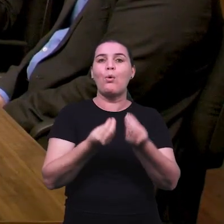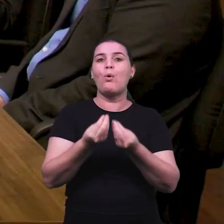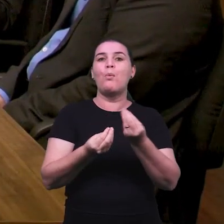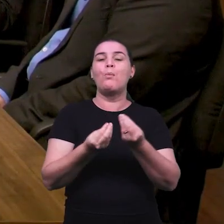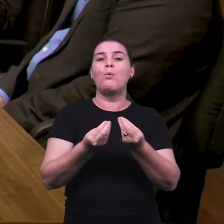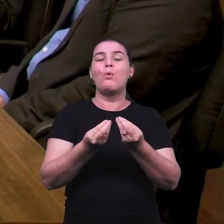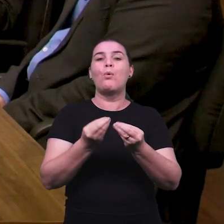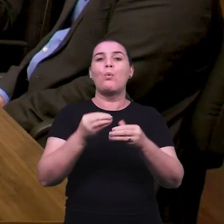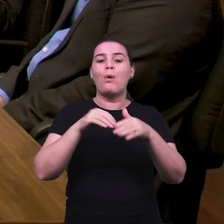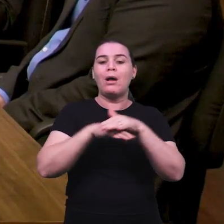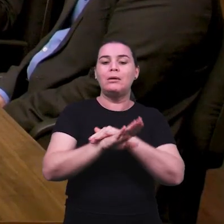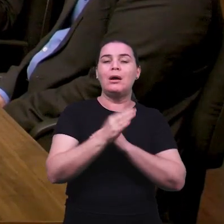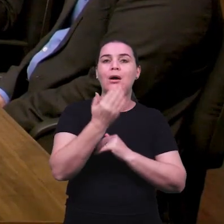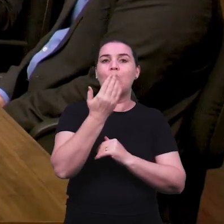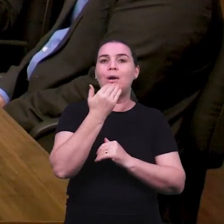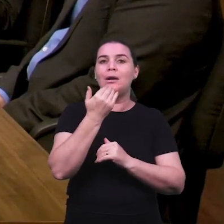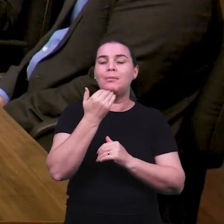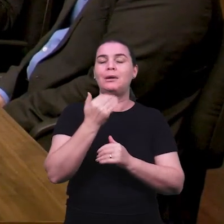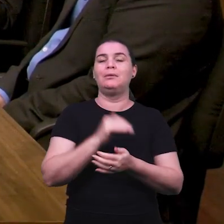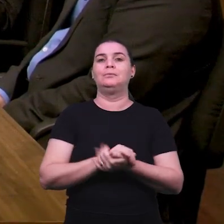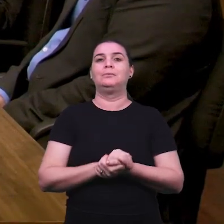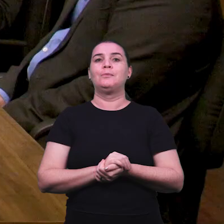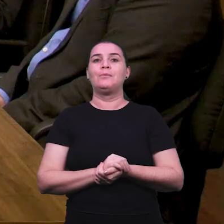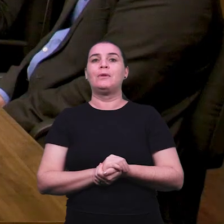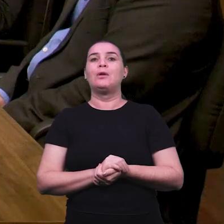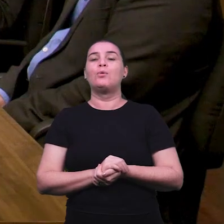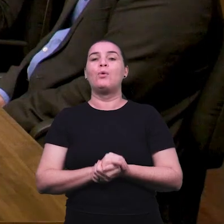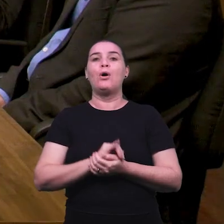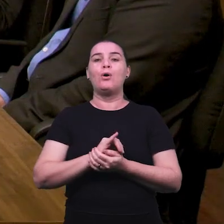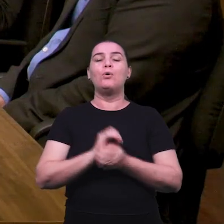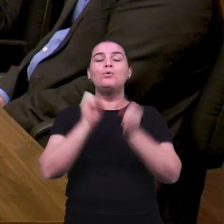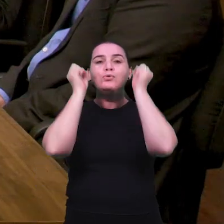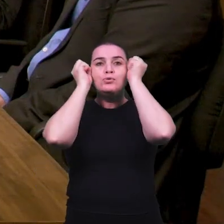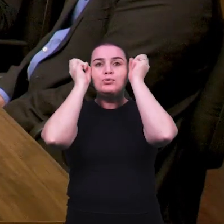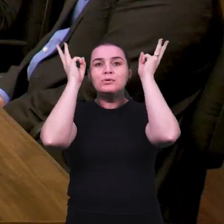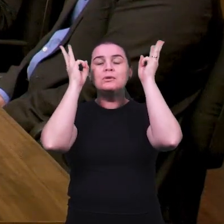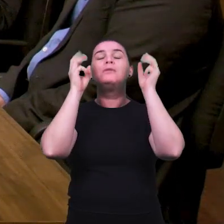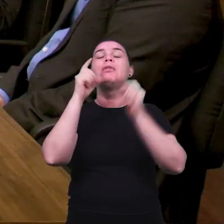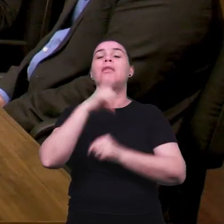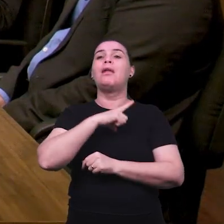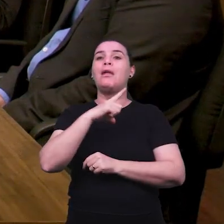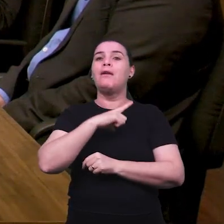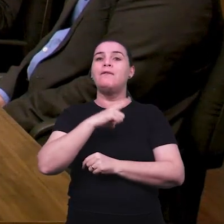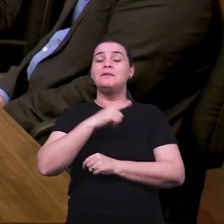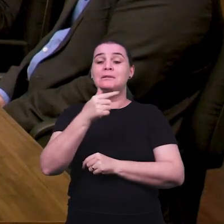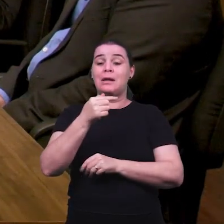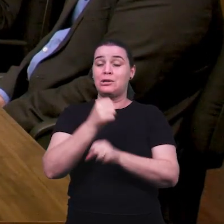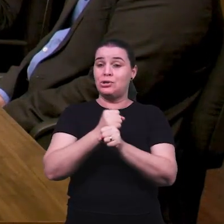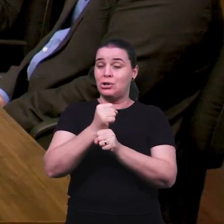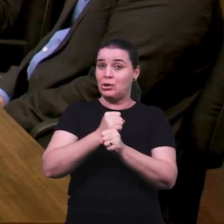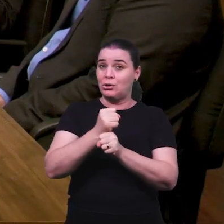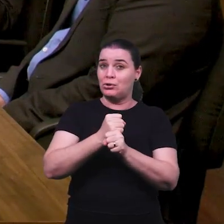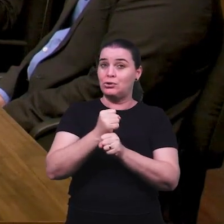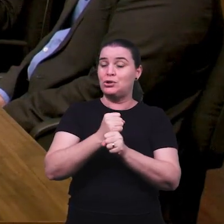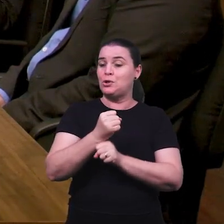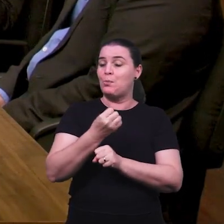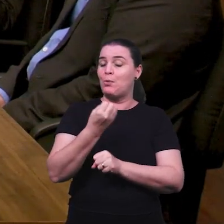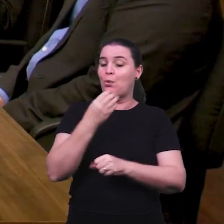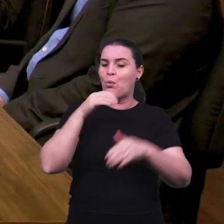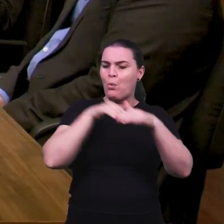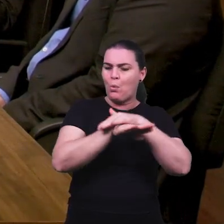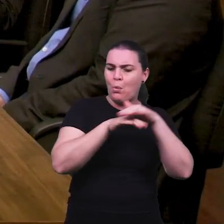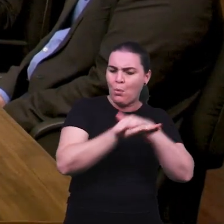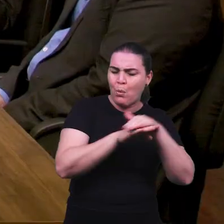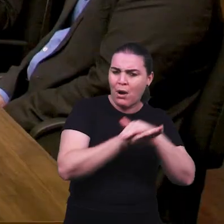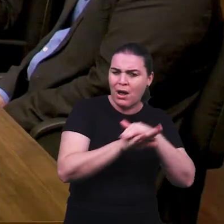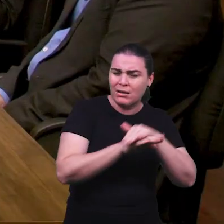José, ele interpreta o sonho de Faraó, houve os primeiros 7 anos de bonança, em que eles estocaram o máximo de